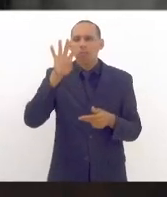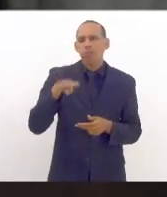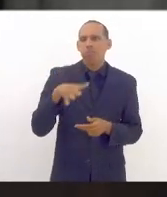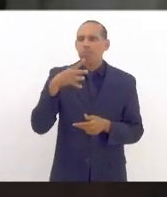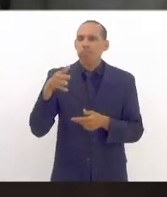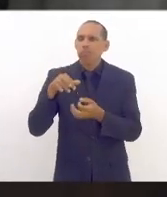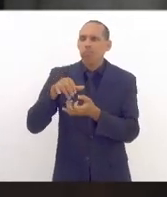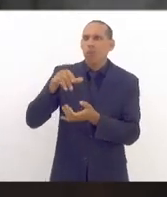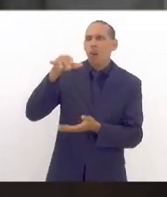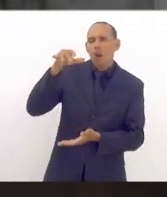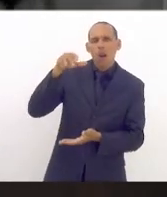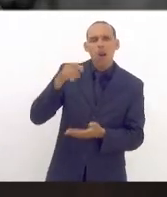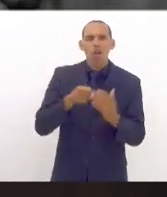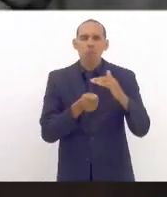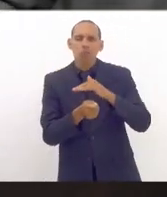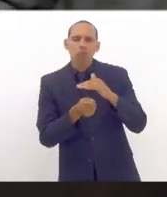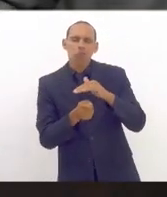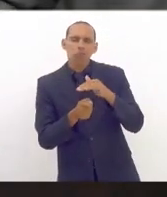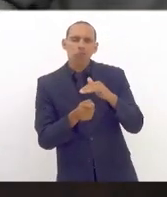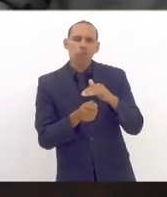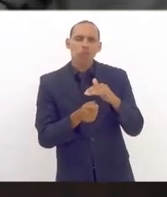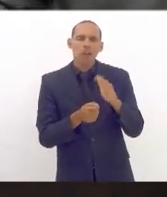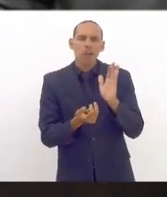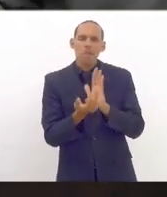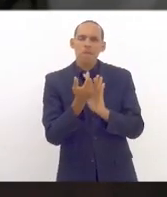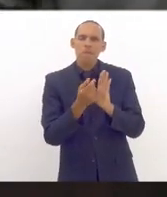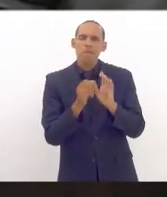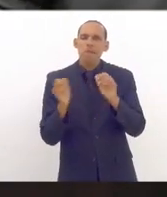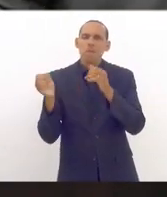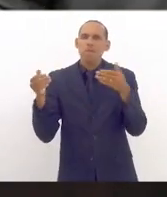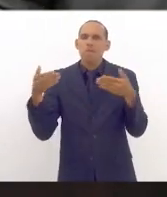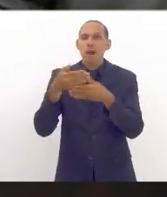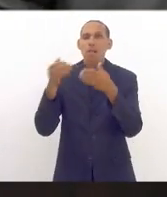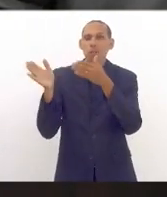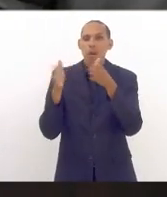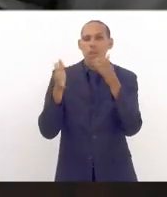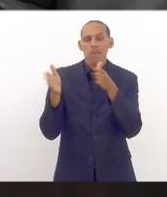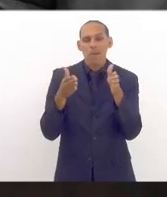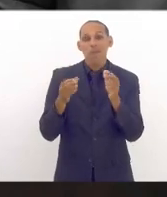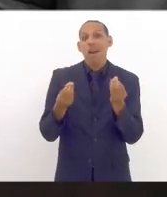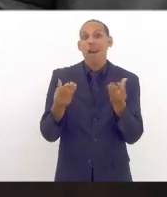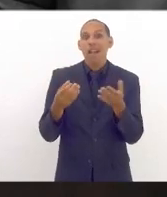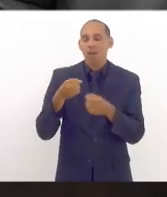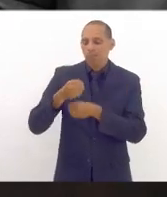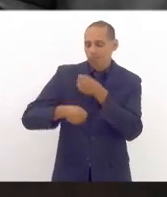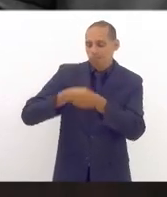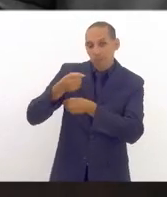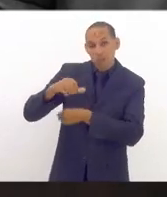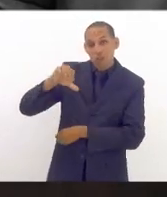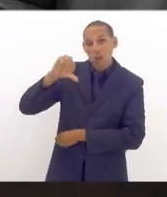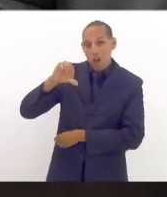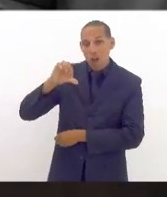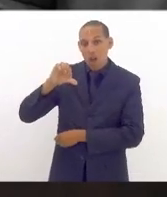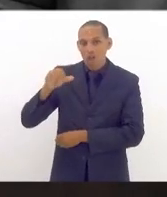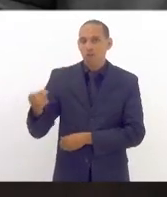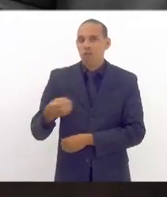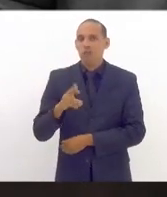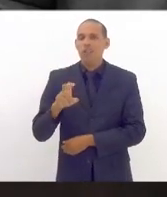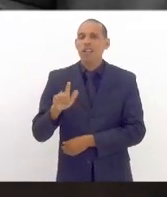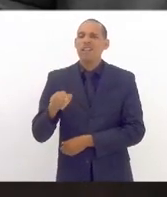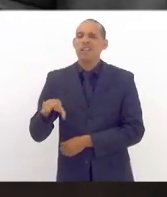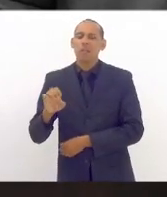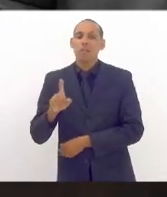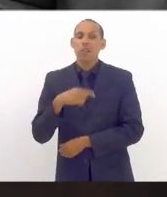volumes de investimento para que nós chegassemos daqui a nove anos no novo regime sadios